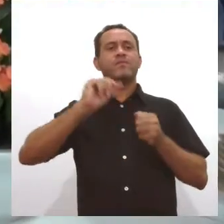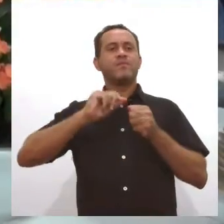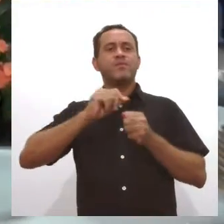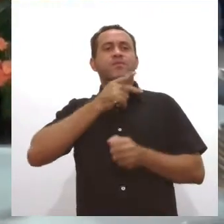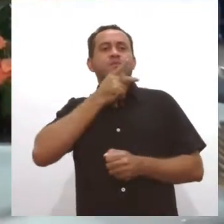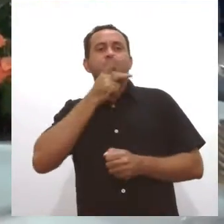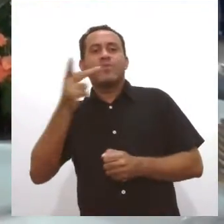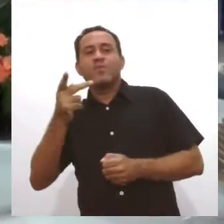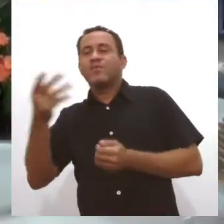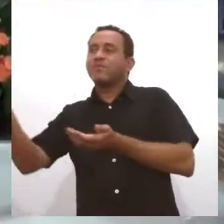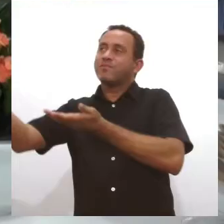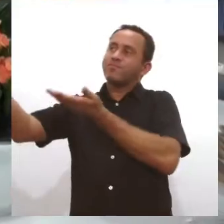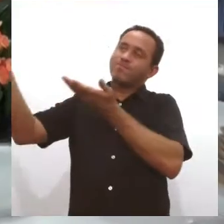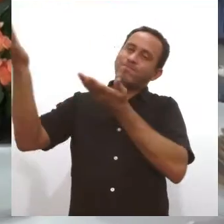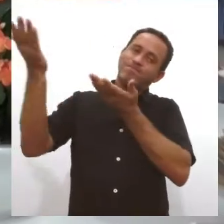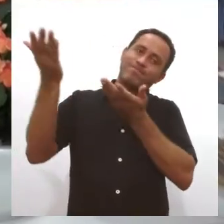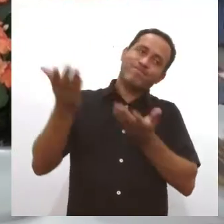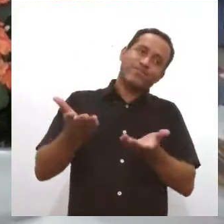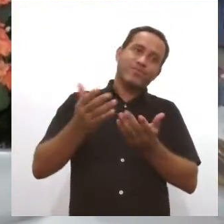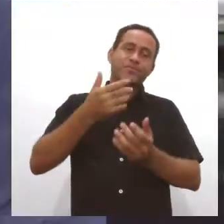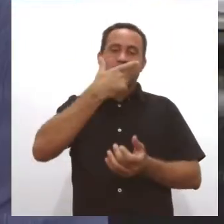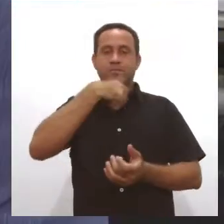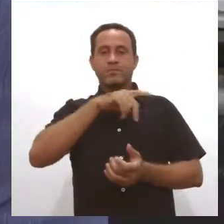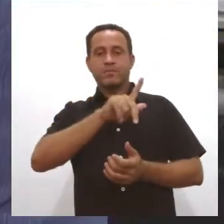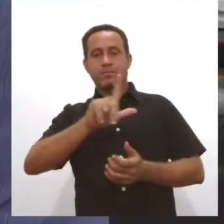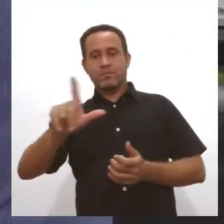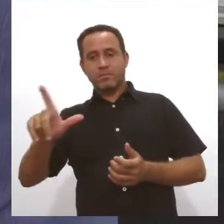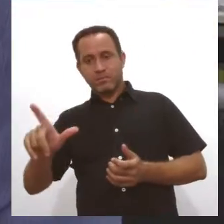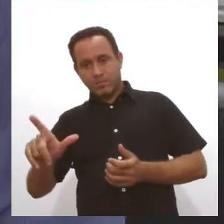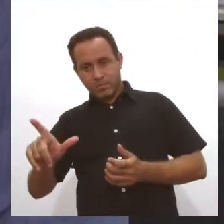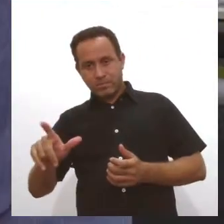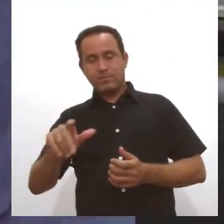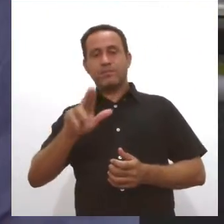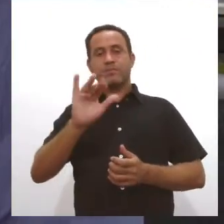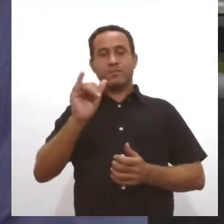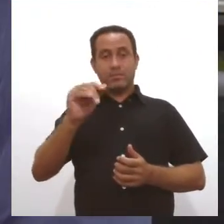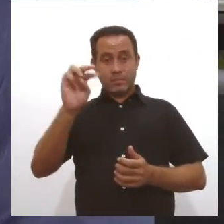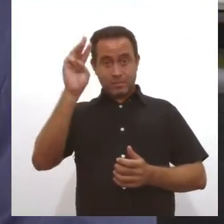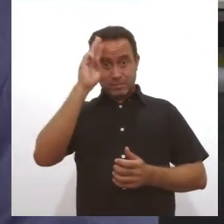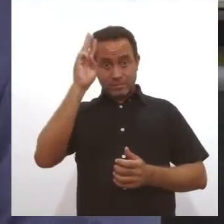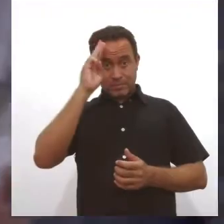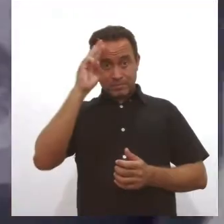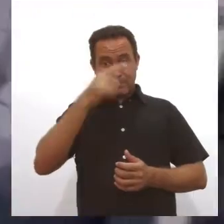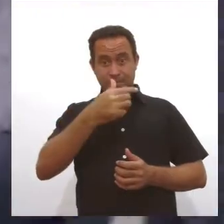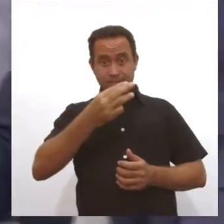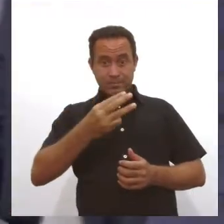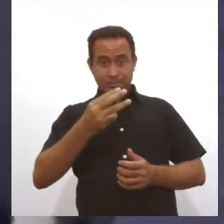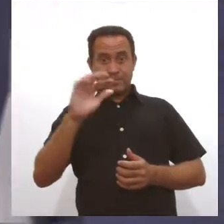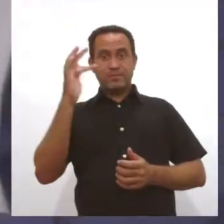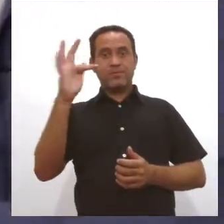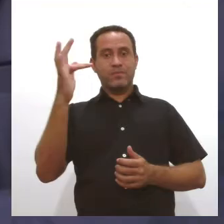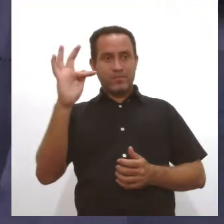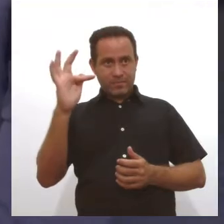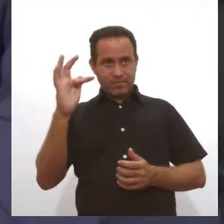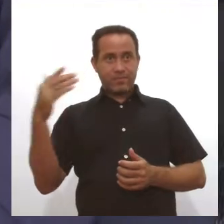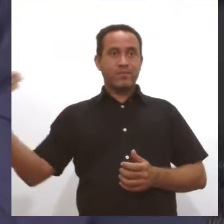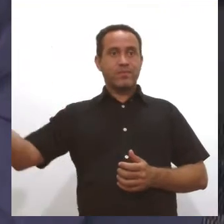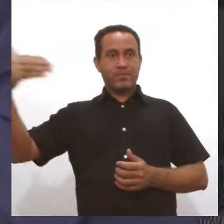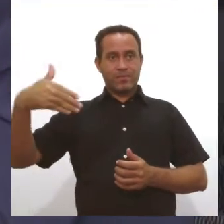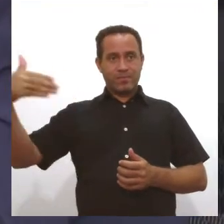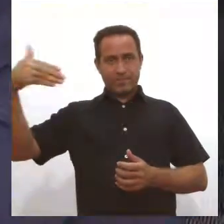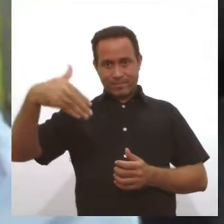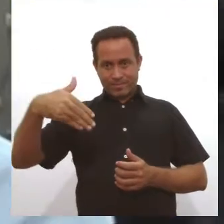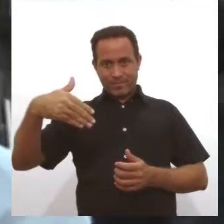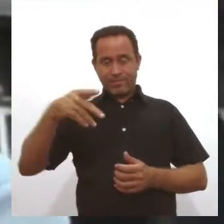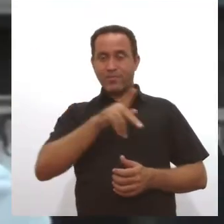visita ao presidente da Assembleia Legislativa, o deputado Luciano Bispo, na terça-feira, 23 de fevereiro. Na visita de cortesia,